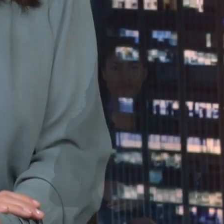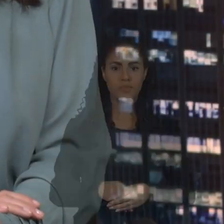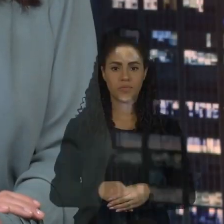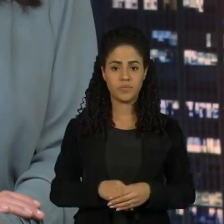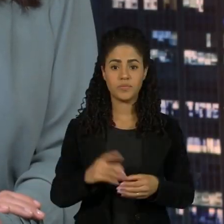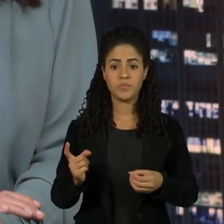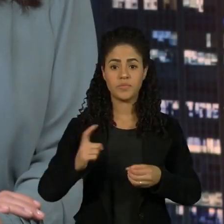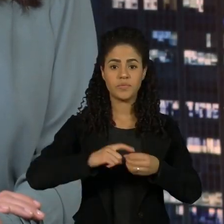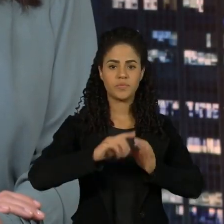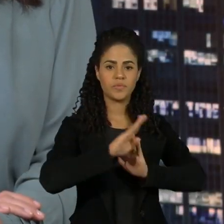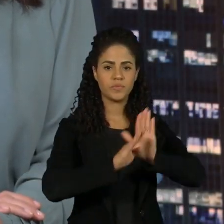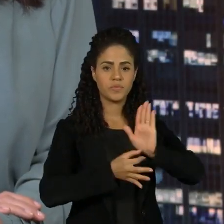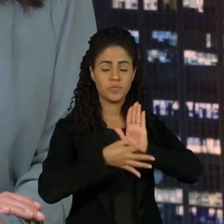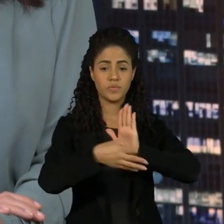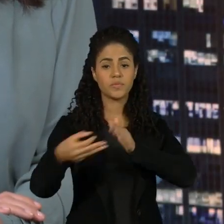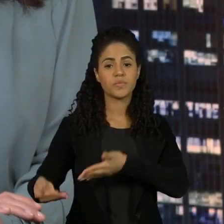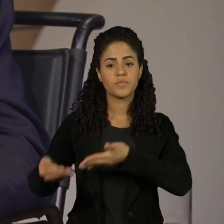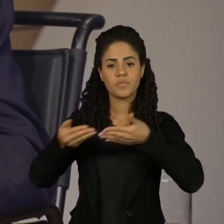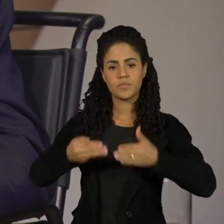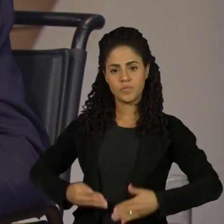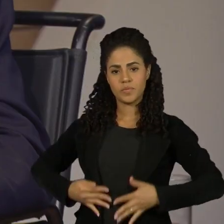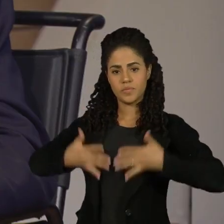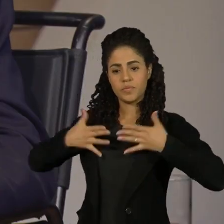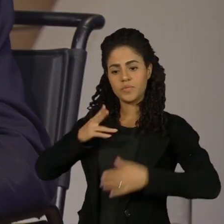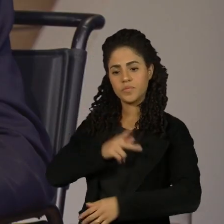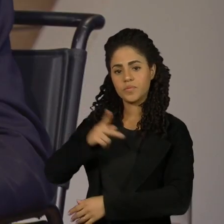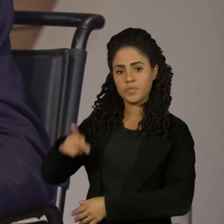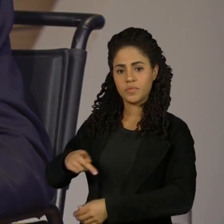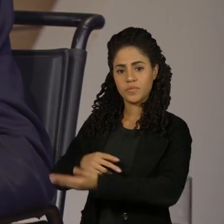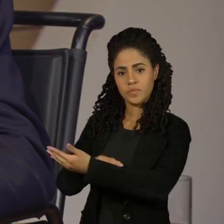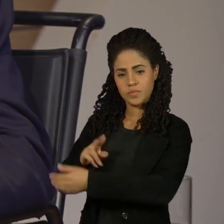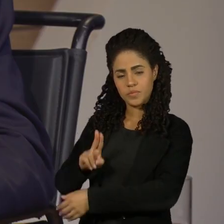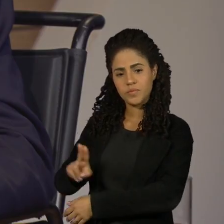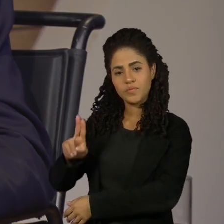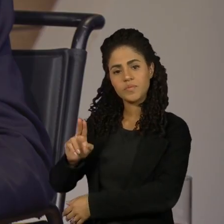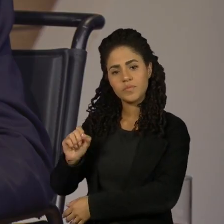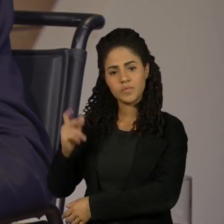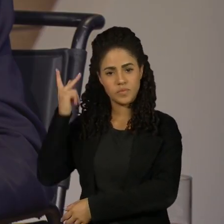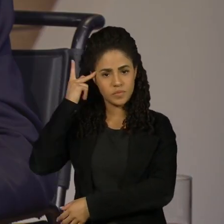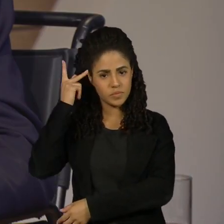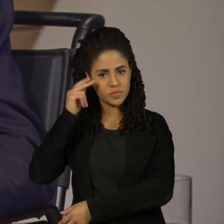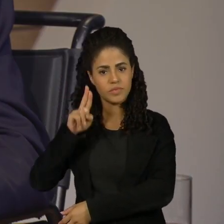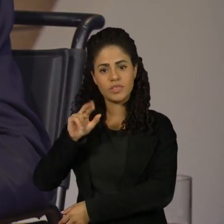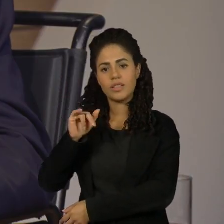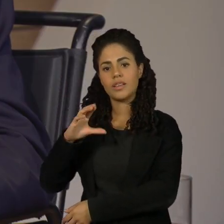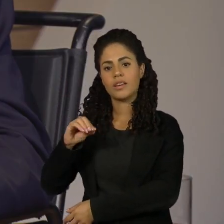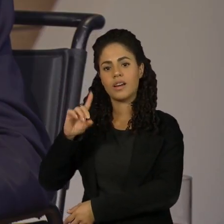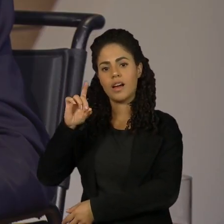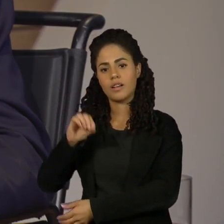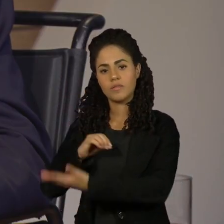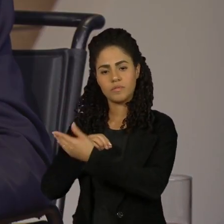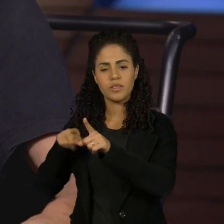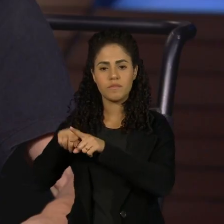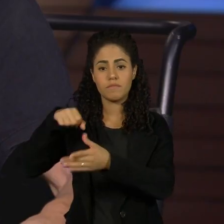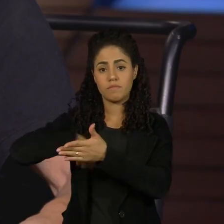Estamos de volta com opinião com a gente, o infectologista e professor da Universidade Federal de São Paulo, Ricardo Dias, e o ativista e escritor